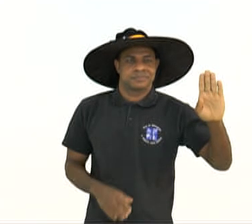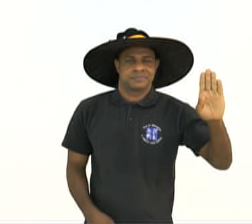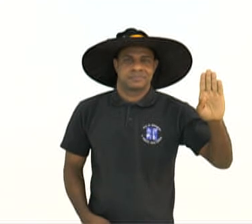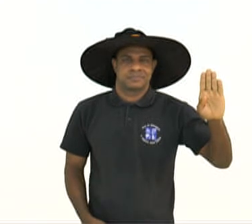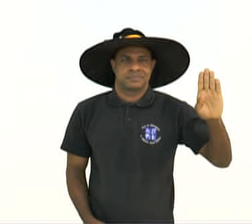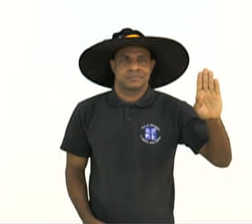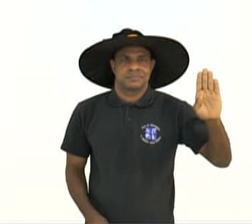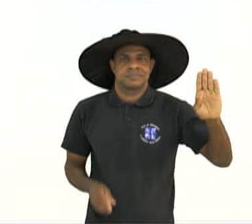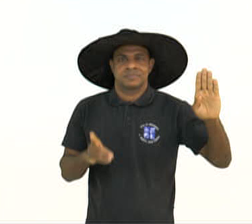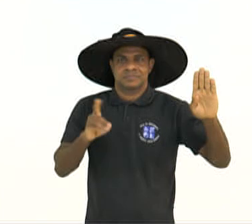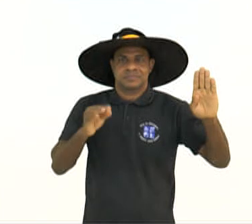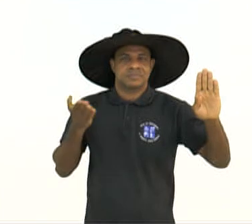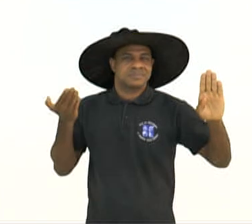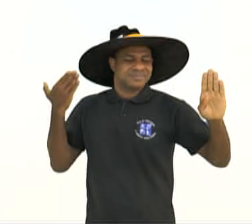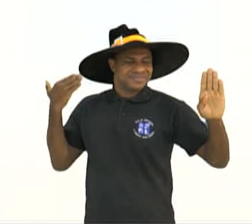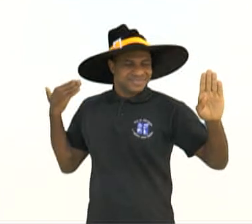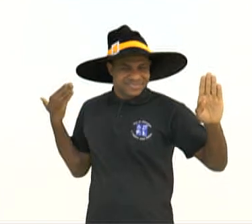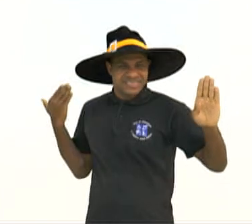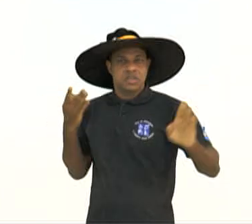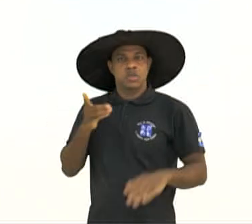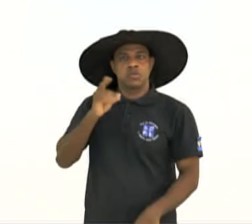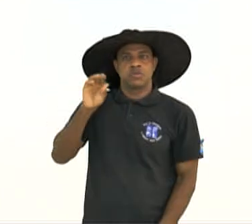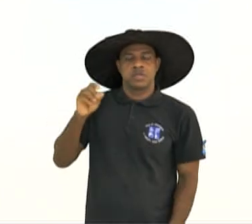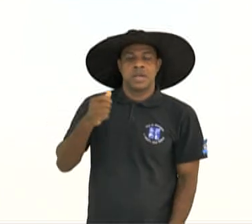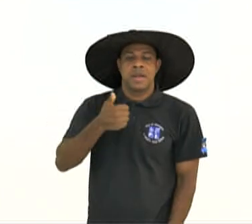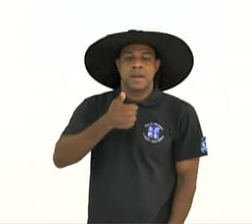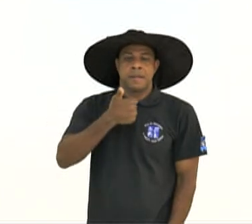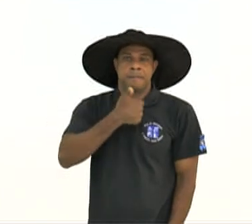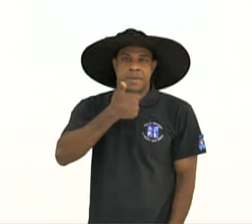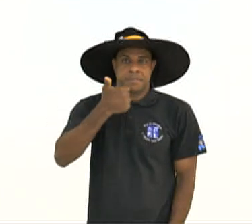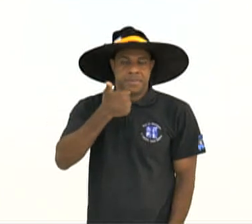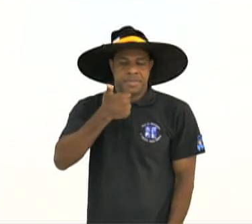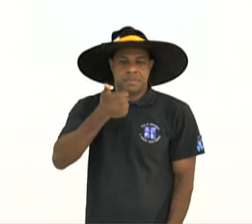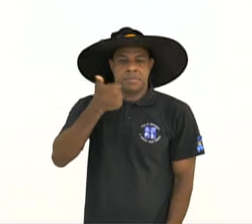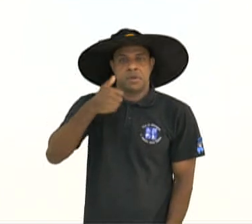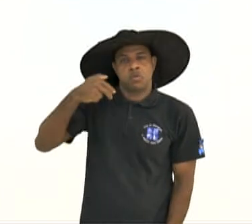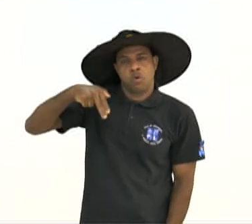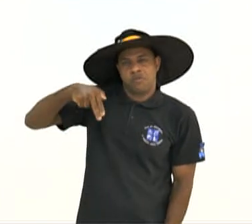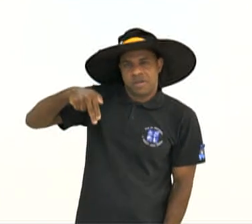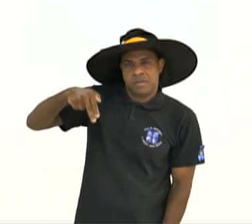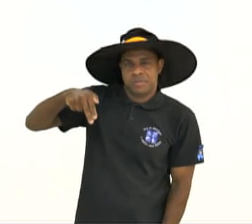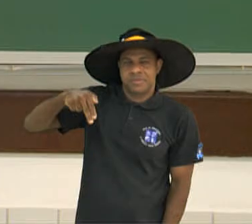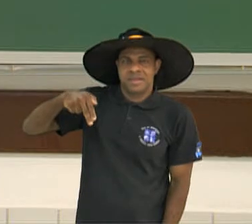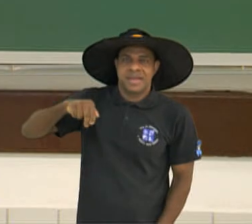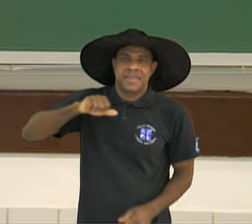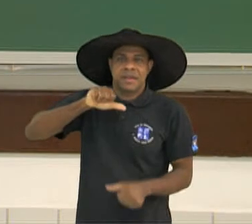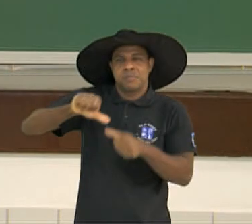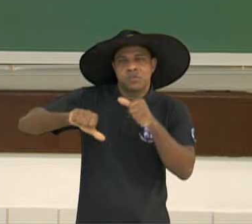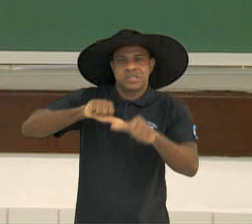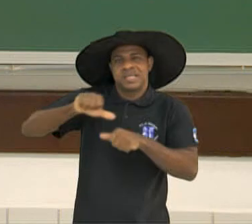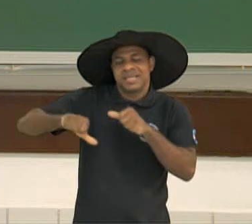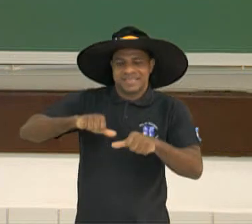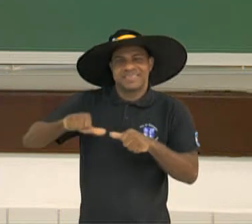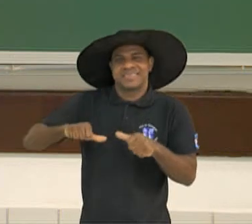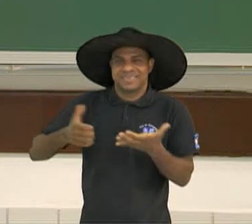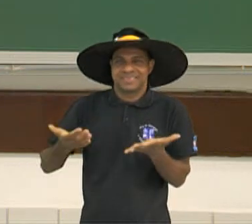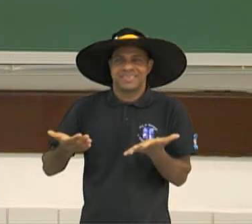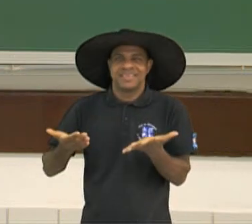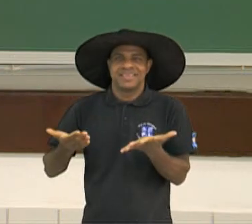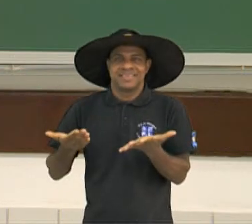no antigo, no dia 1º de novembro, era a mudança do verão para o inverno. Então, o inverno frio estava